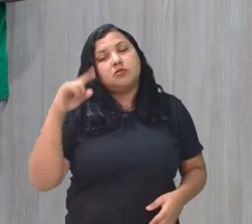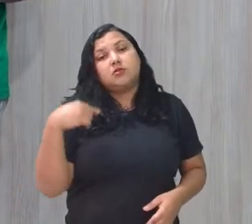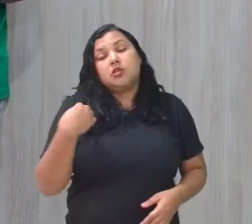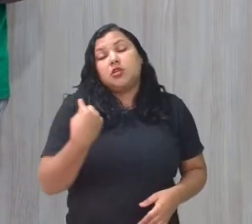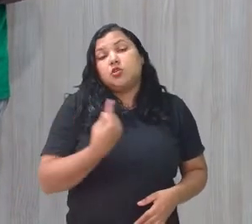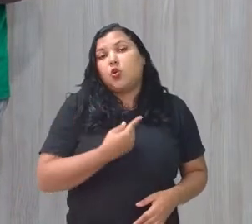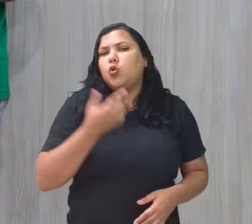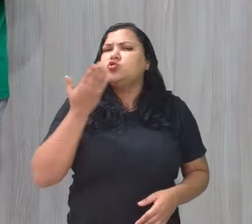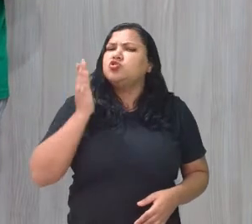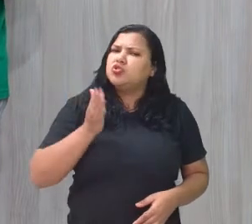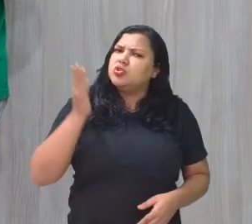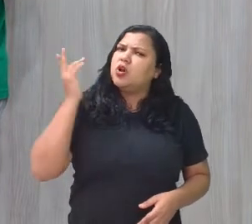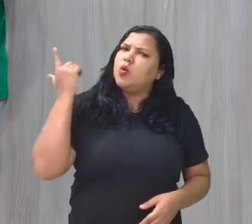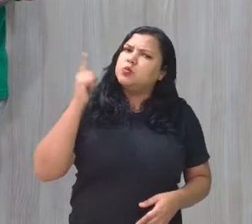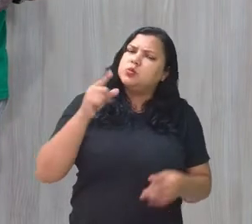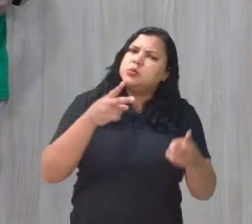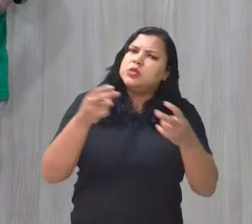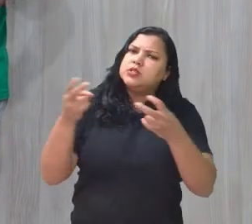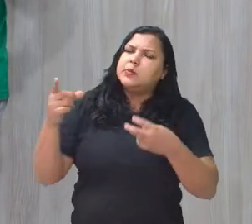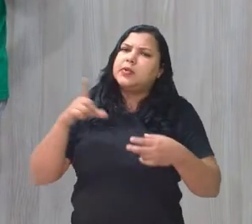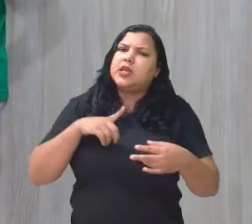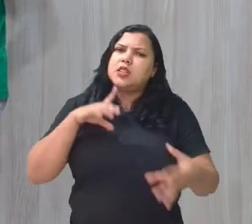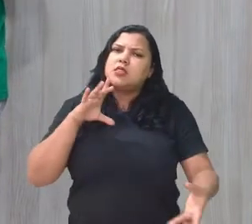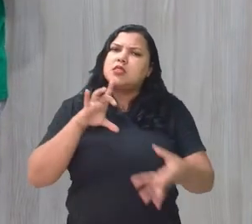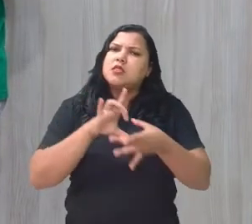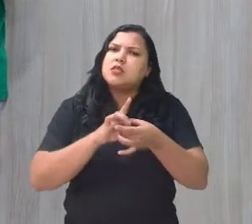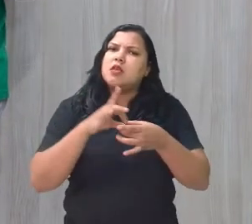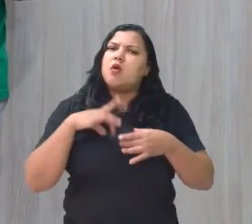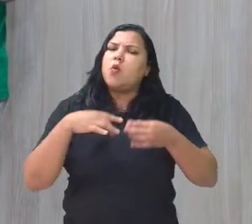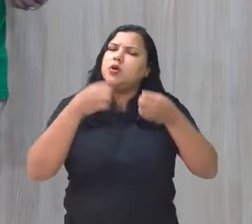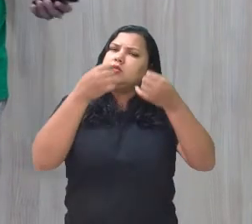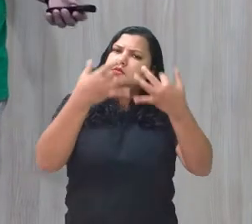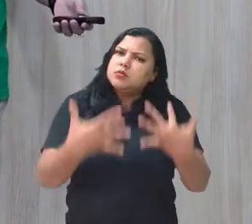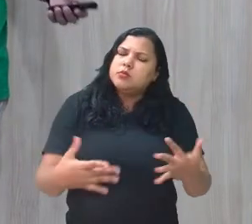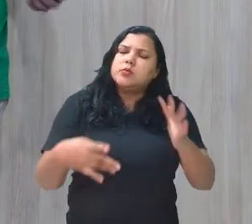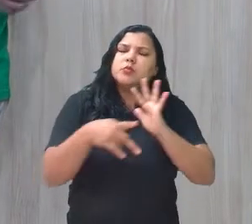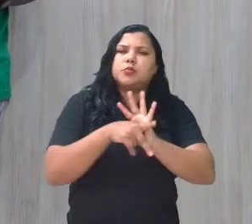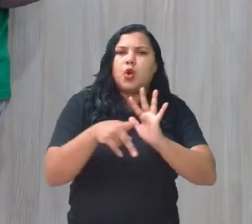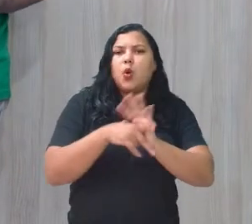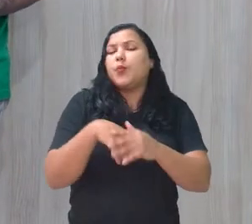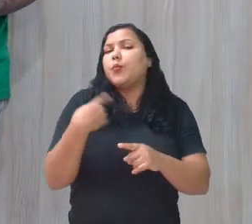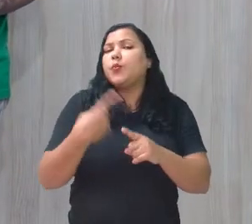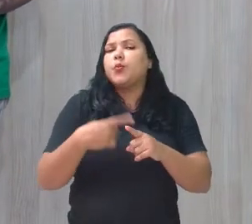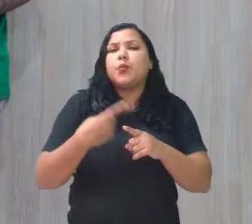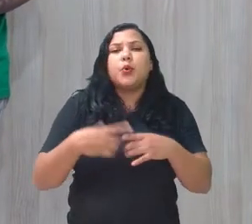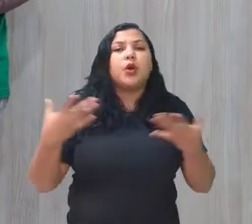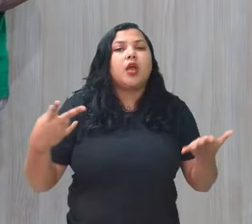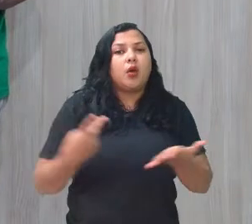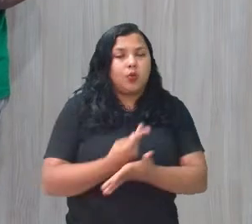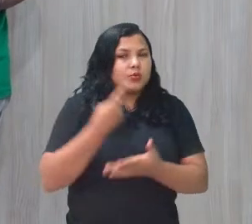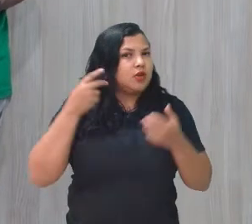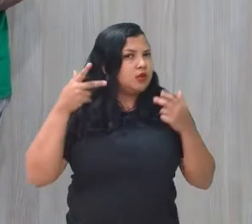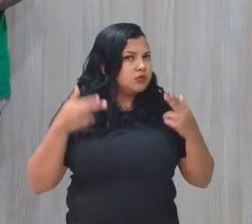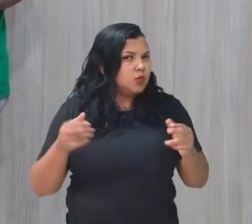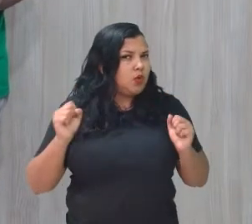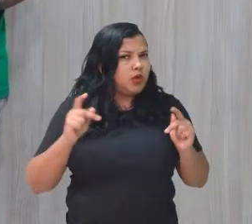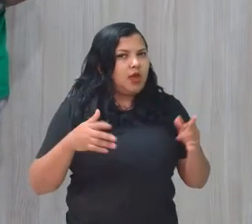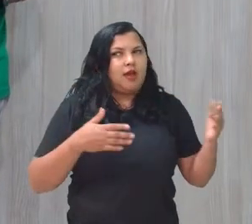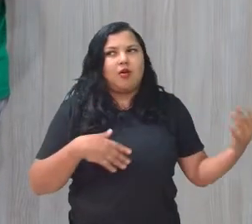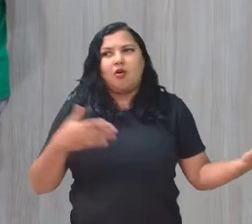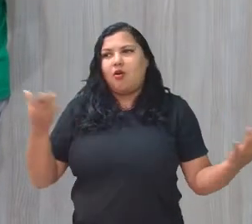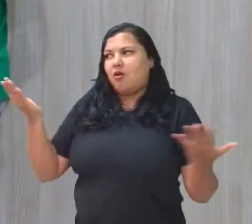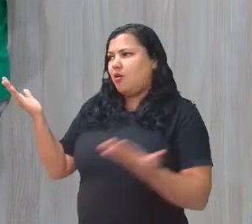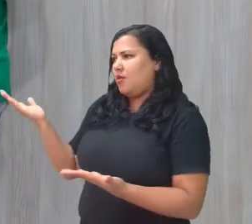perceber que existe uma relação, existe uma explicação porque é daquela forma, tá bom? Vou passar para a